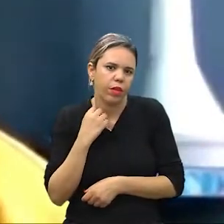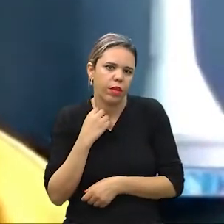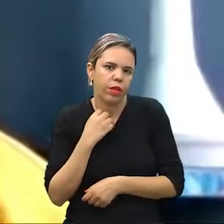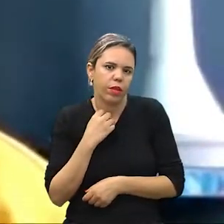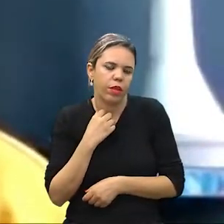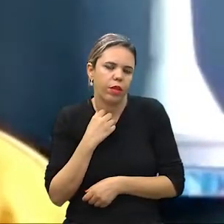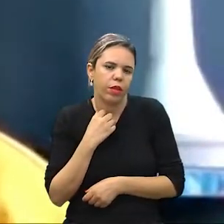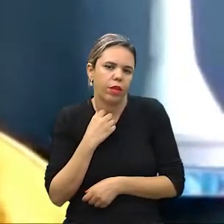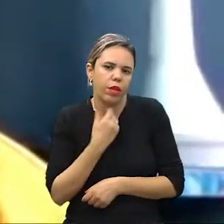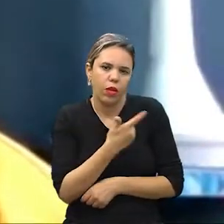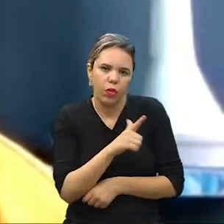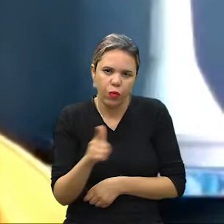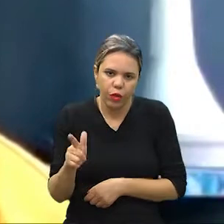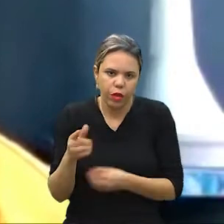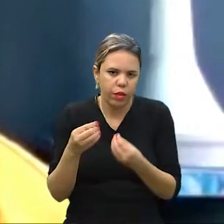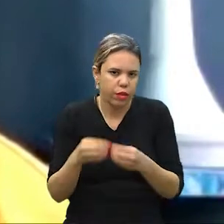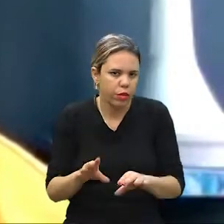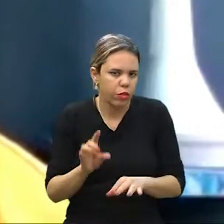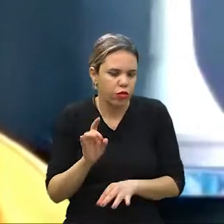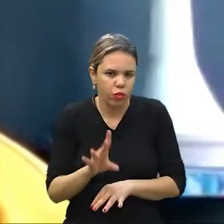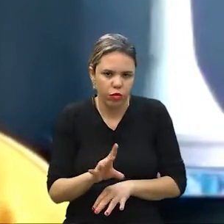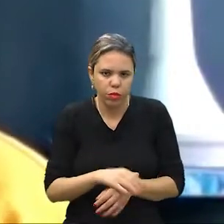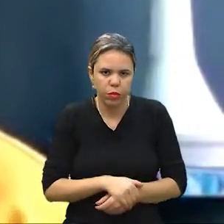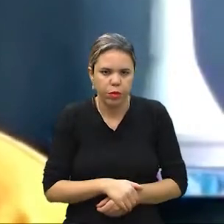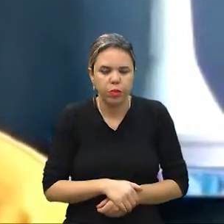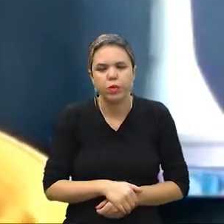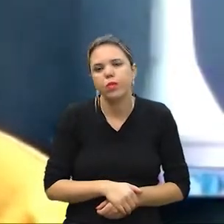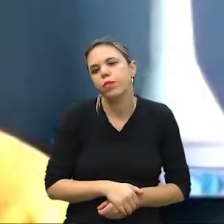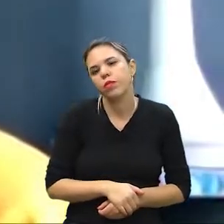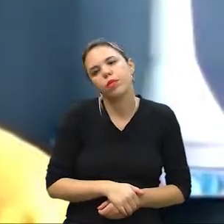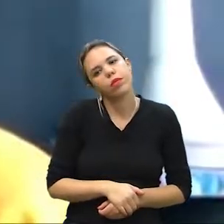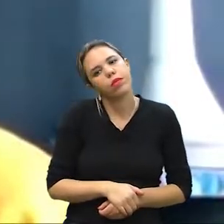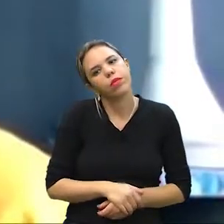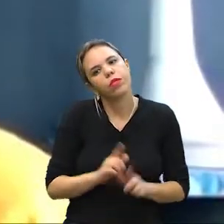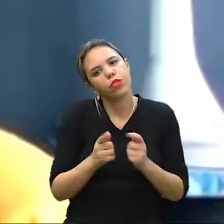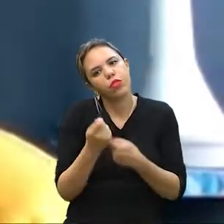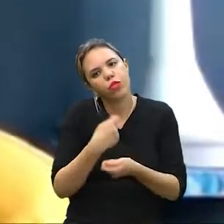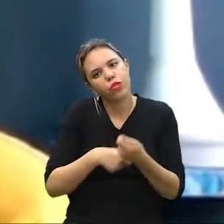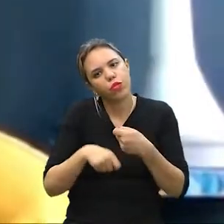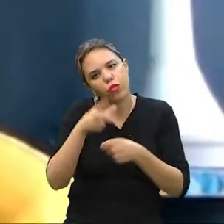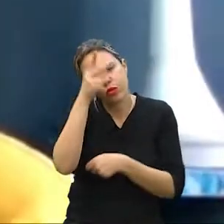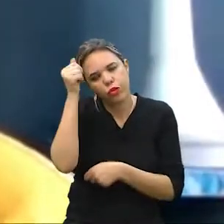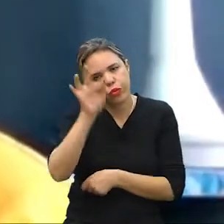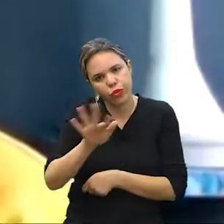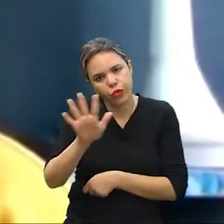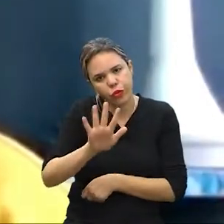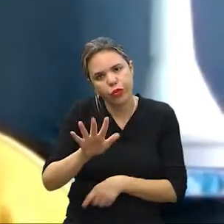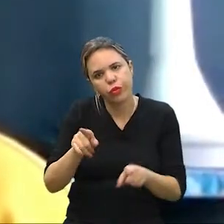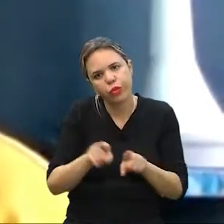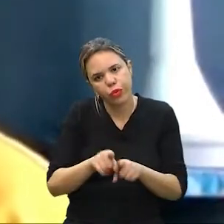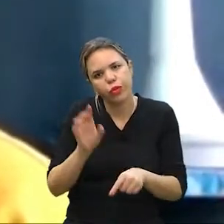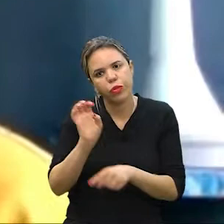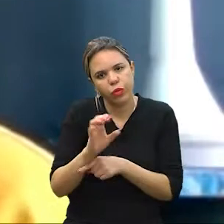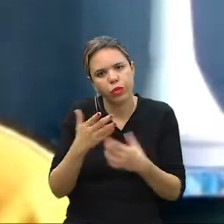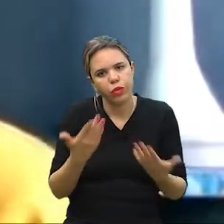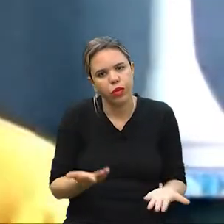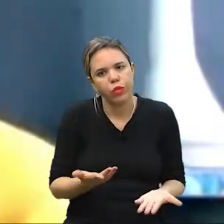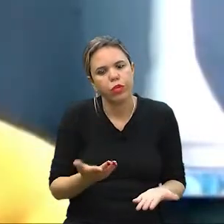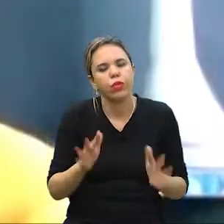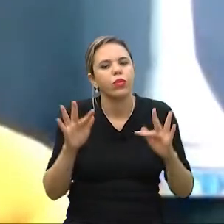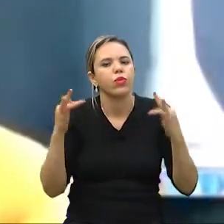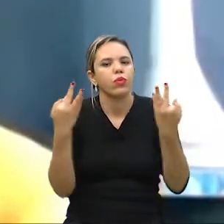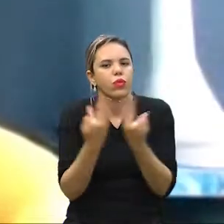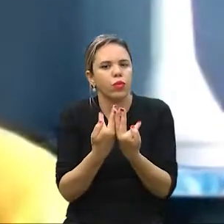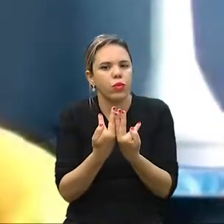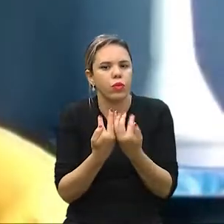E não vai ter afetação só para a gestão pública federal, mas também estadual. Porque uma